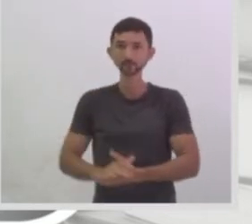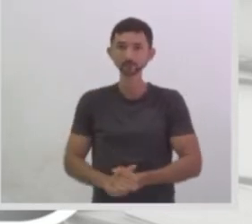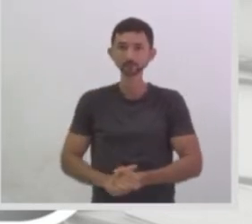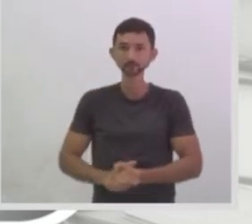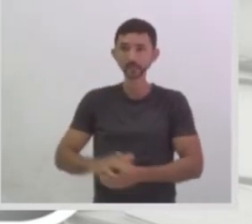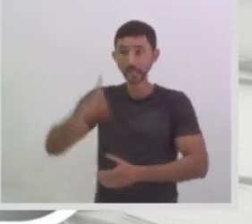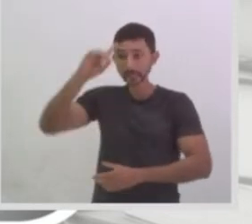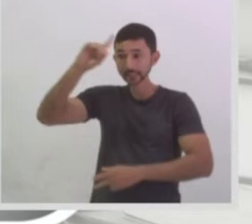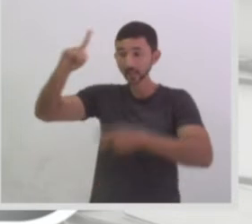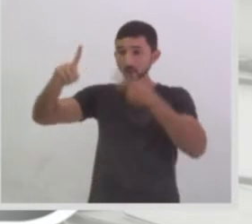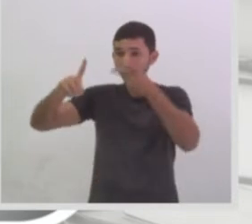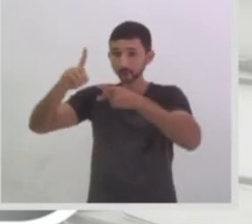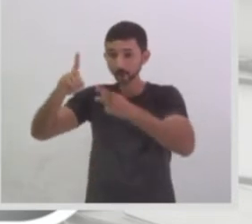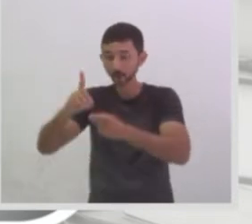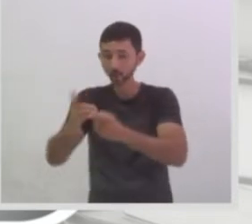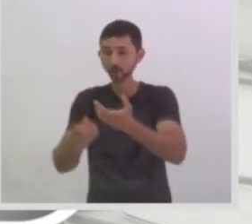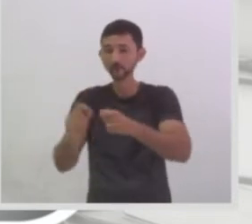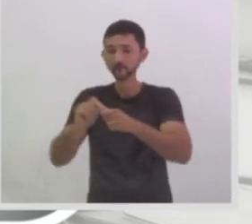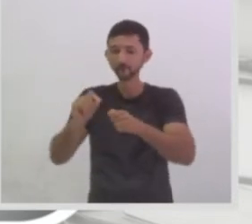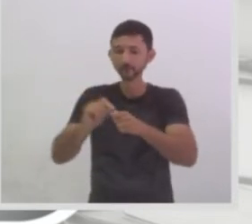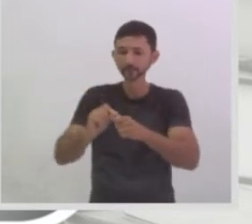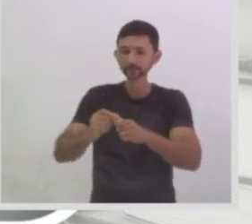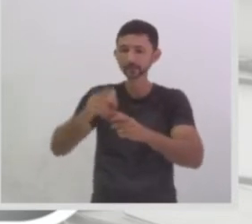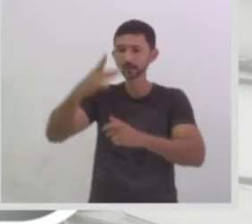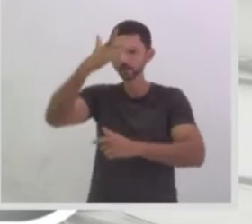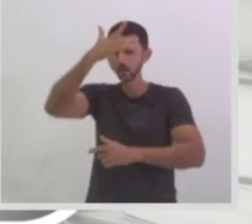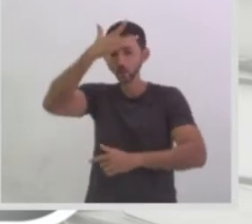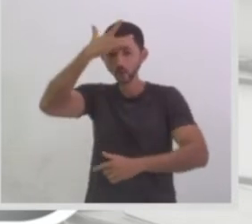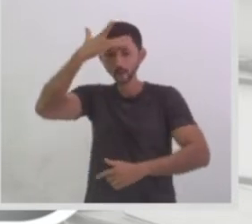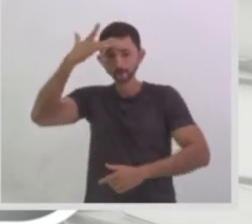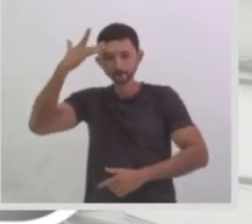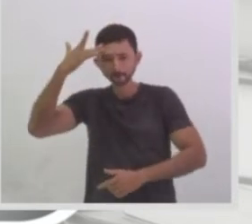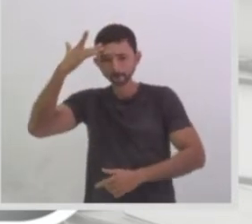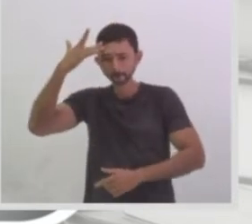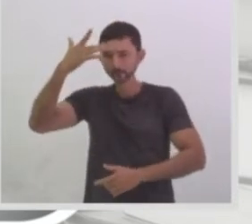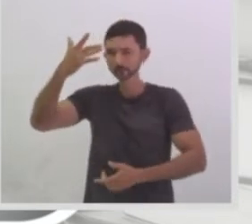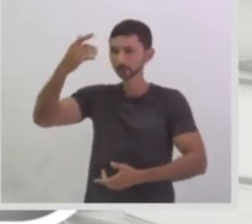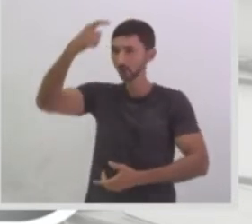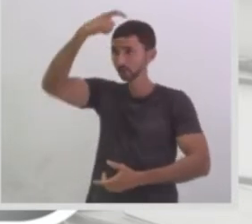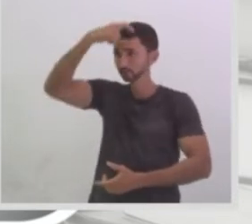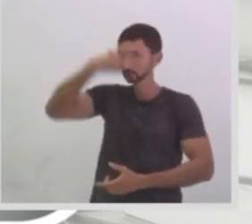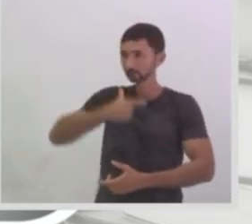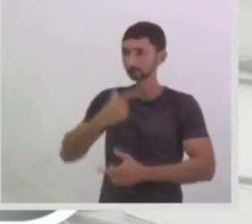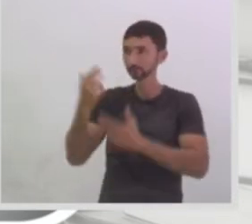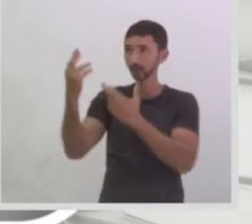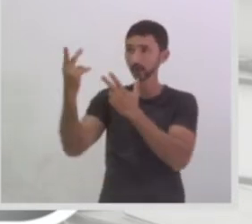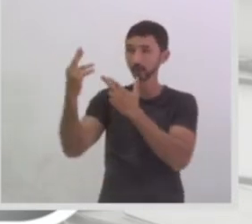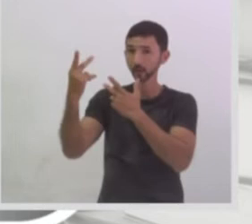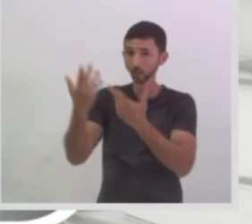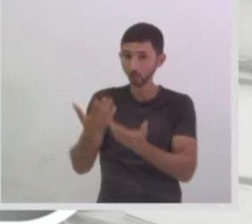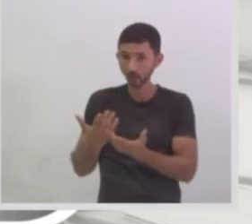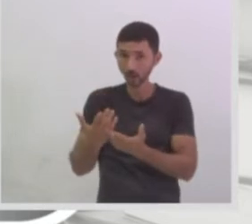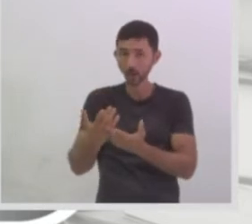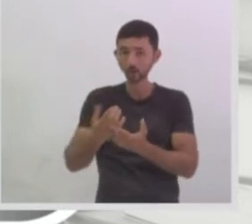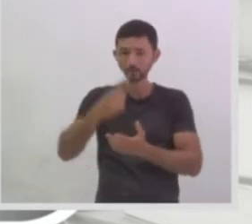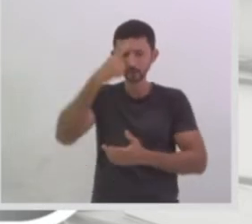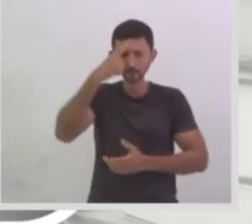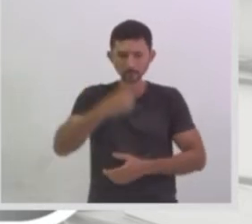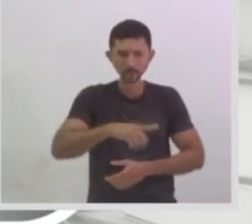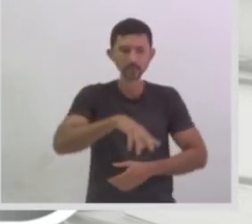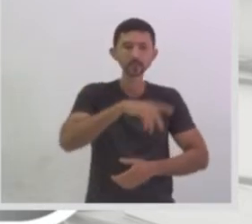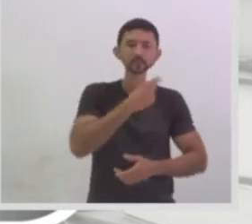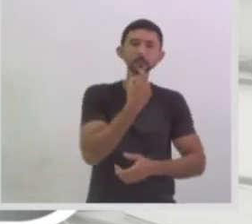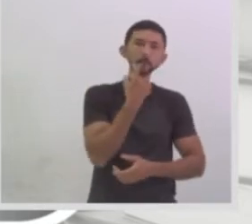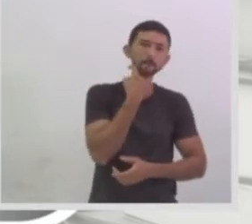Deus, façamos o homem à nossa imagem, conforme a nossa semelhança, e domine sobre os peixes do